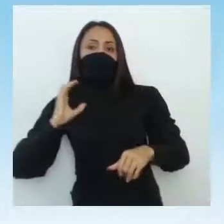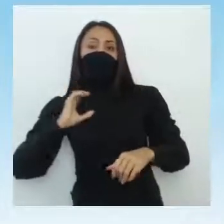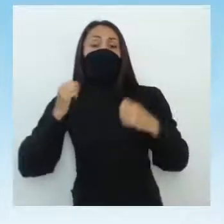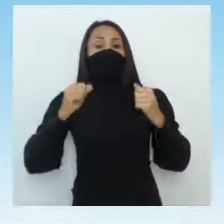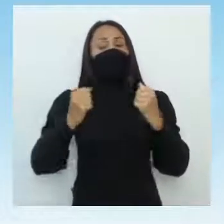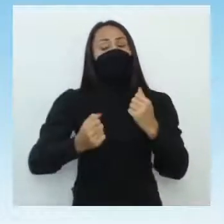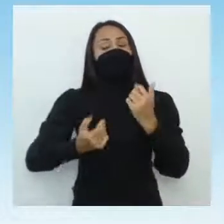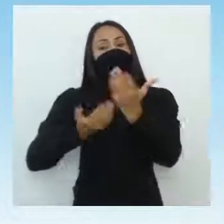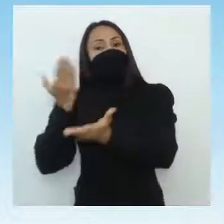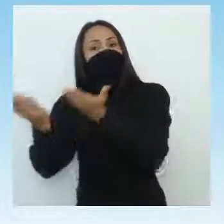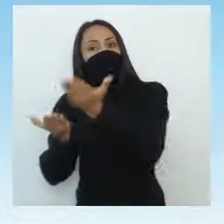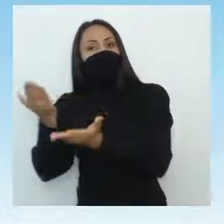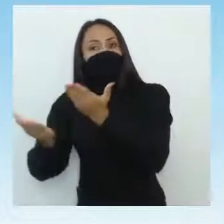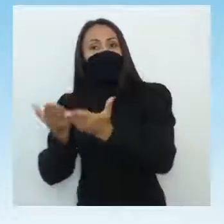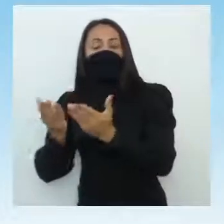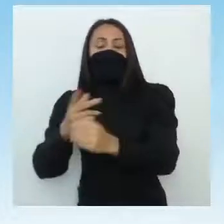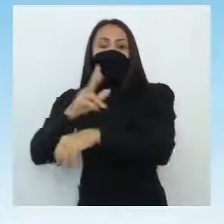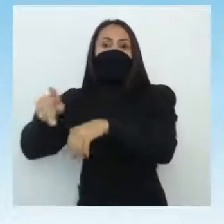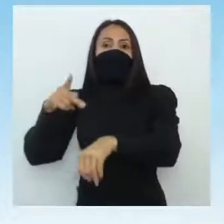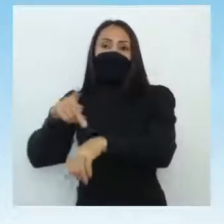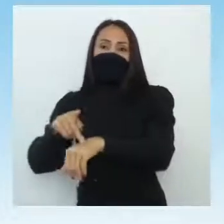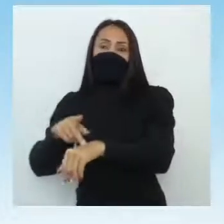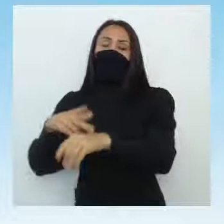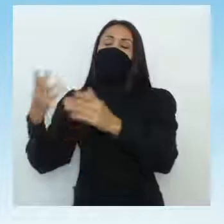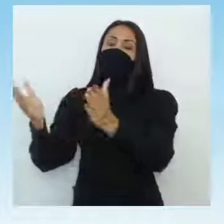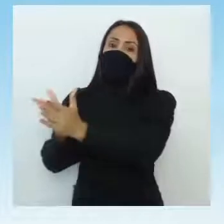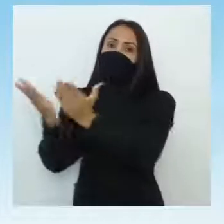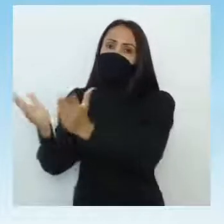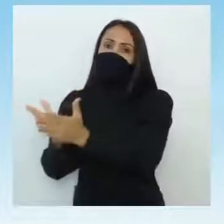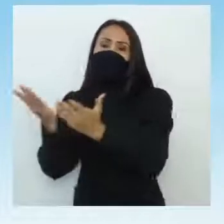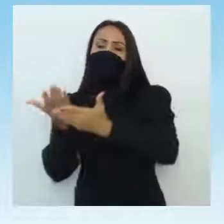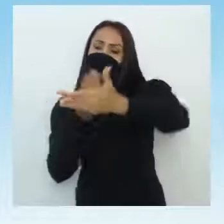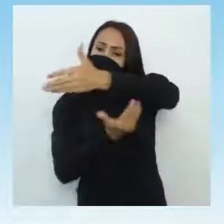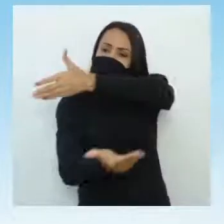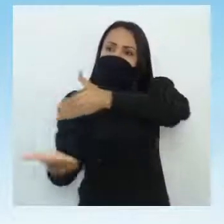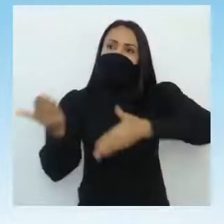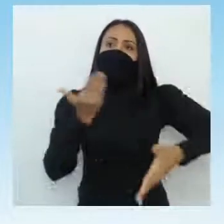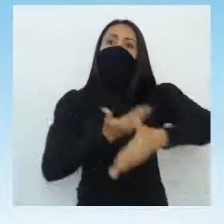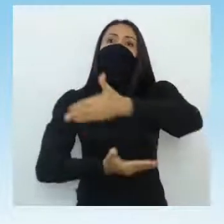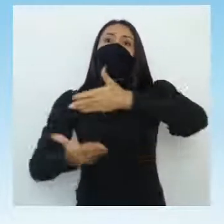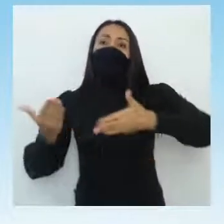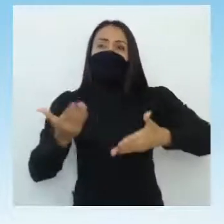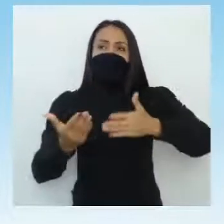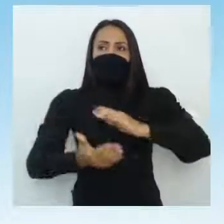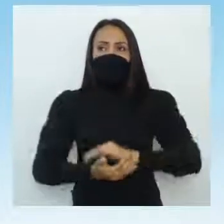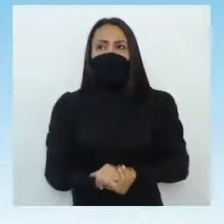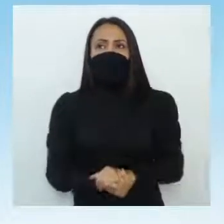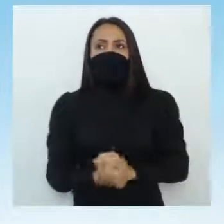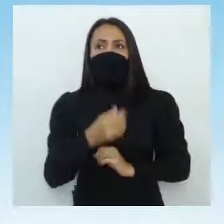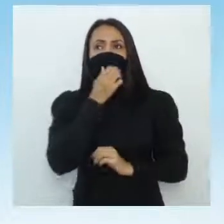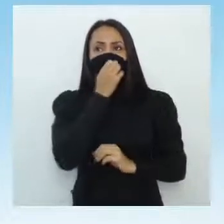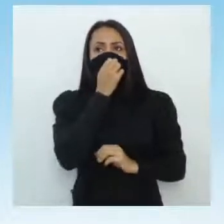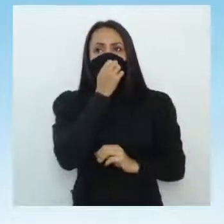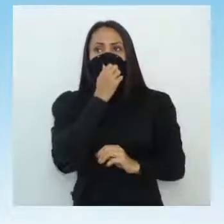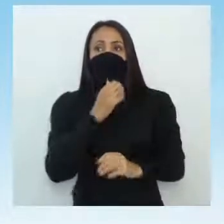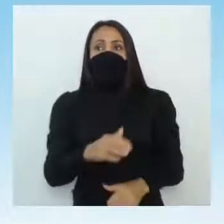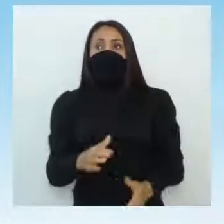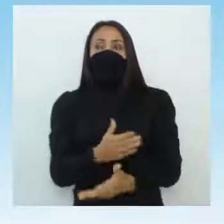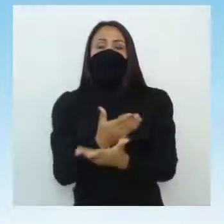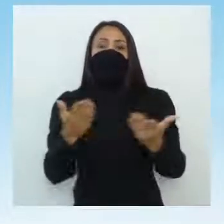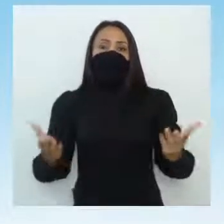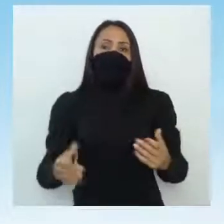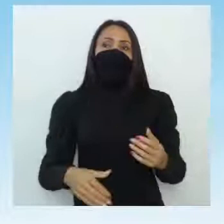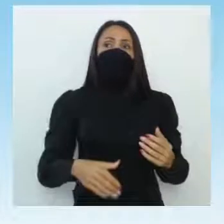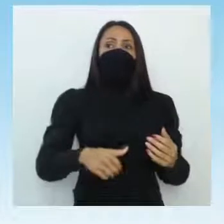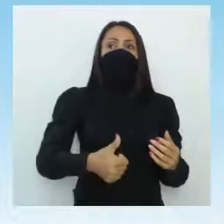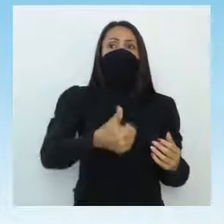empobrecidos. Essa necessidade, esse olhar para com os desfavorecidos. E ela foi canonizada em 16,